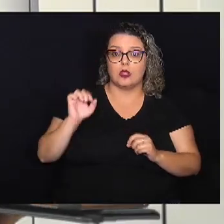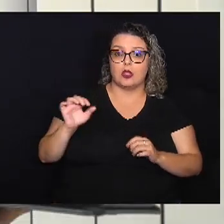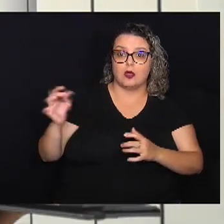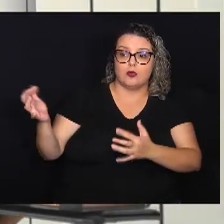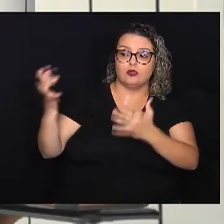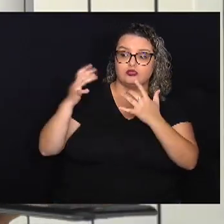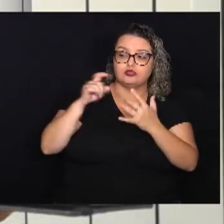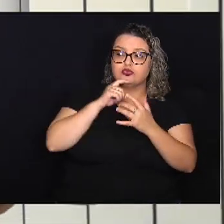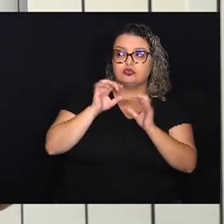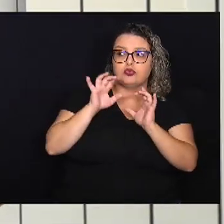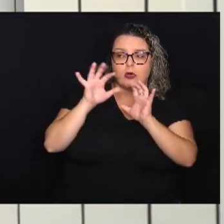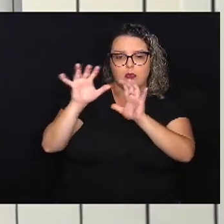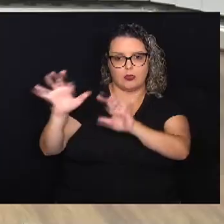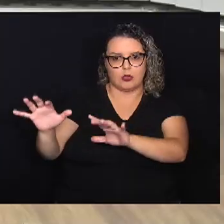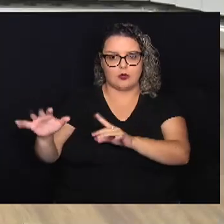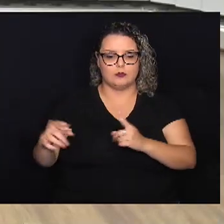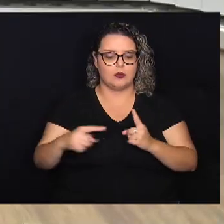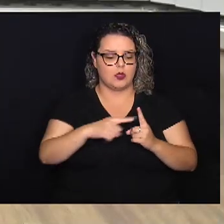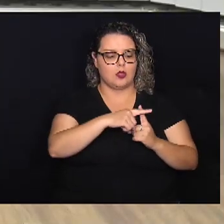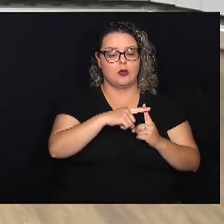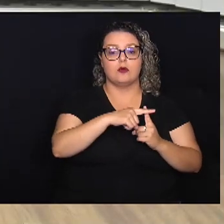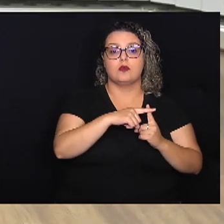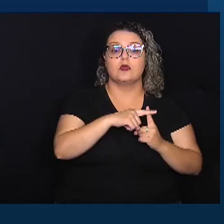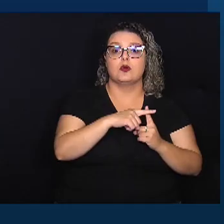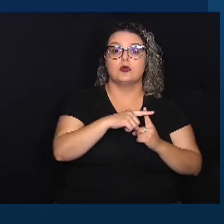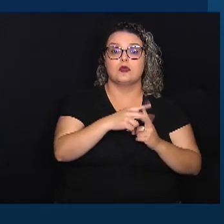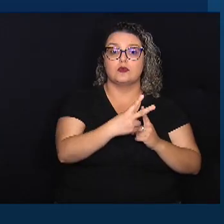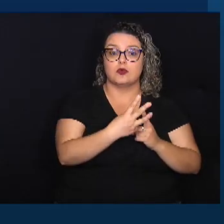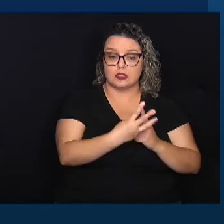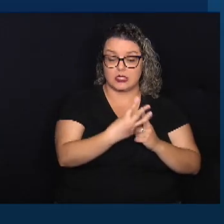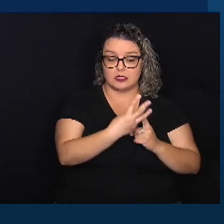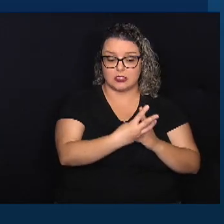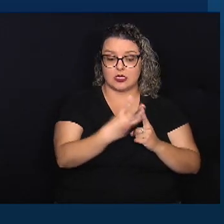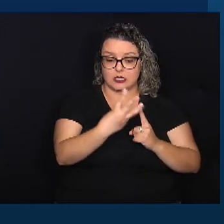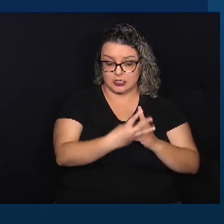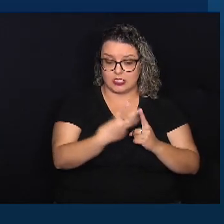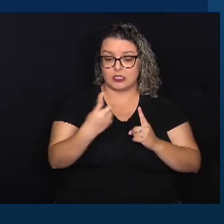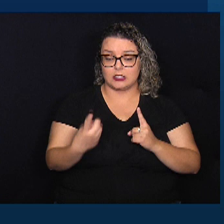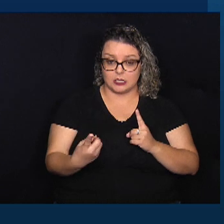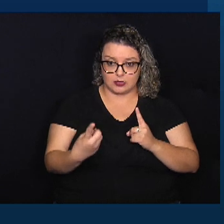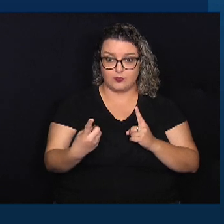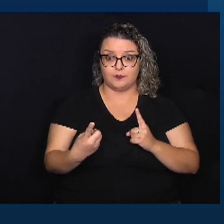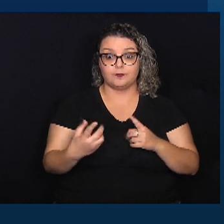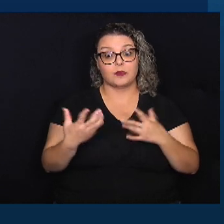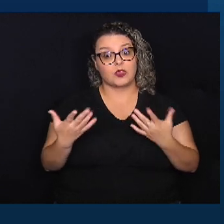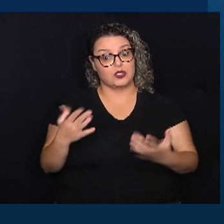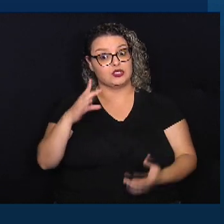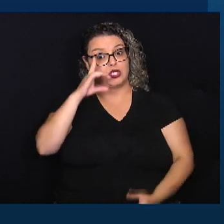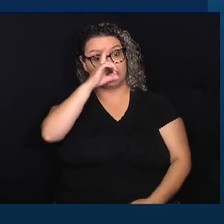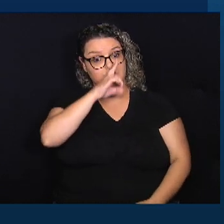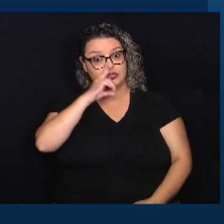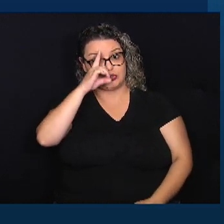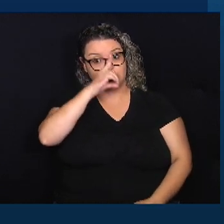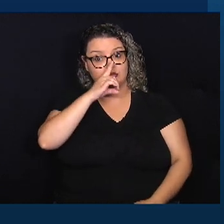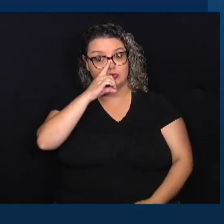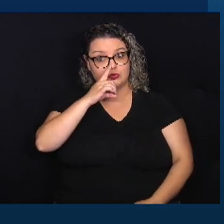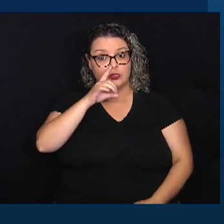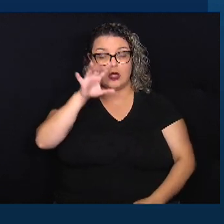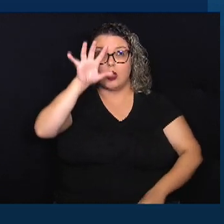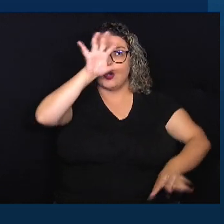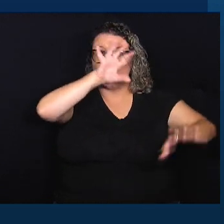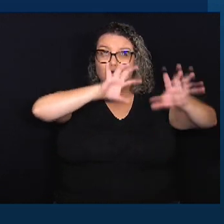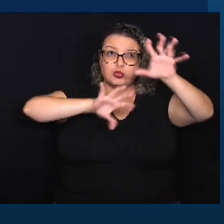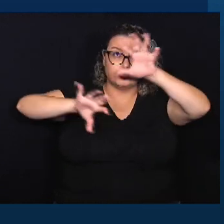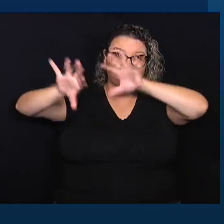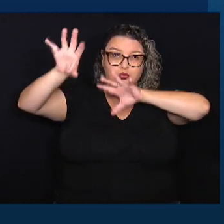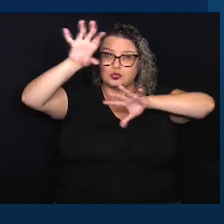frio. A máxima está prevista em 31 graus. Já no domingo, a tendência é de